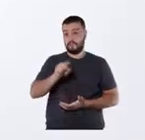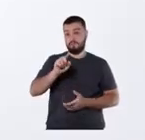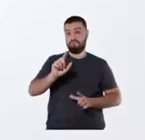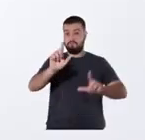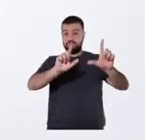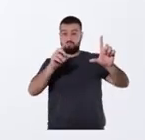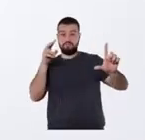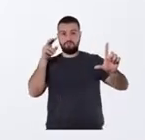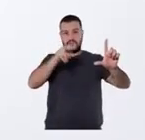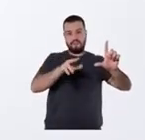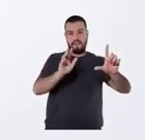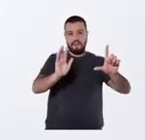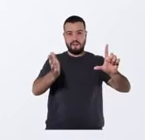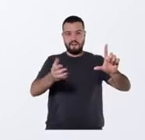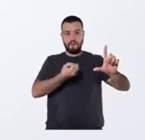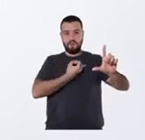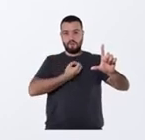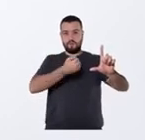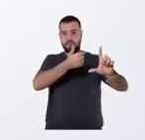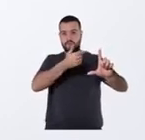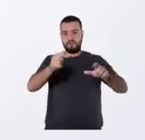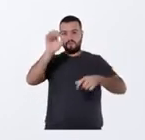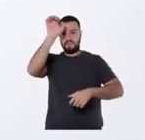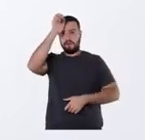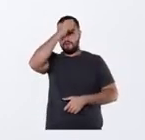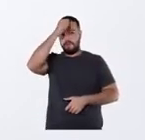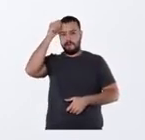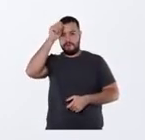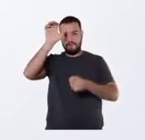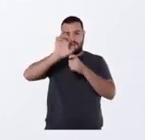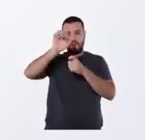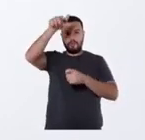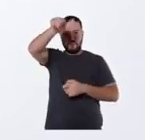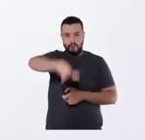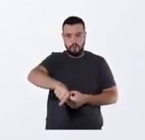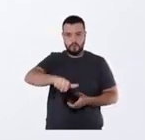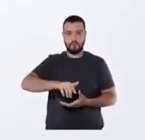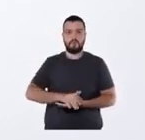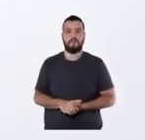Você assistiu ao programa do 12. Prefeito é Dr. Eric de novo.